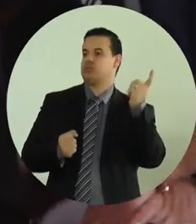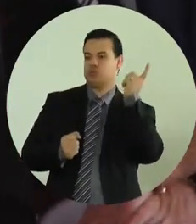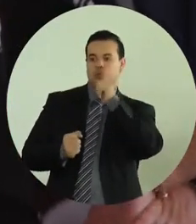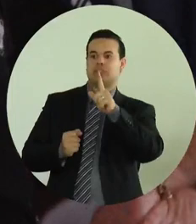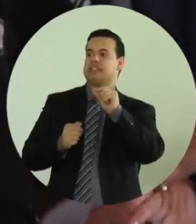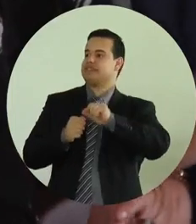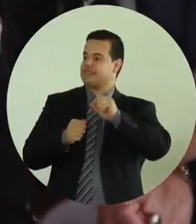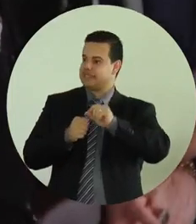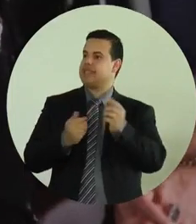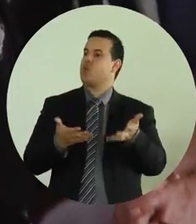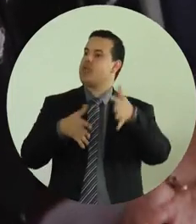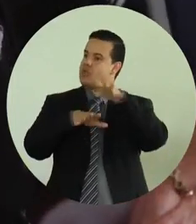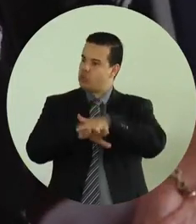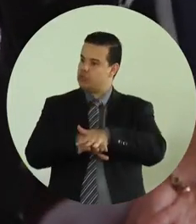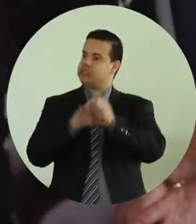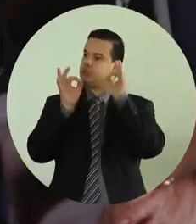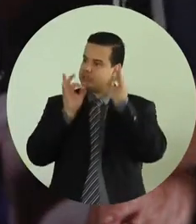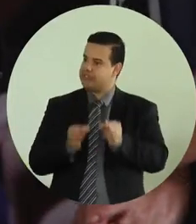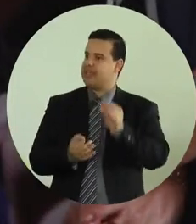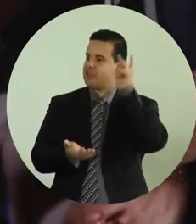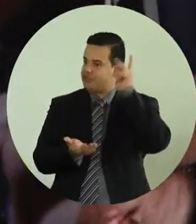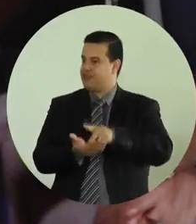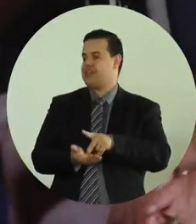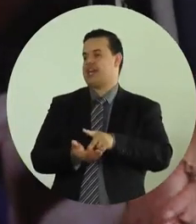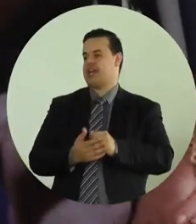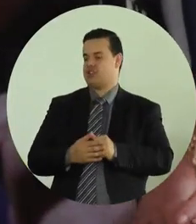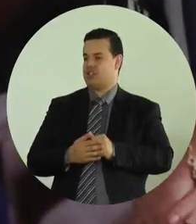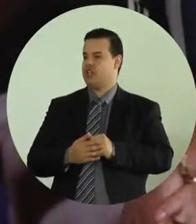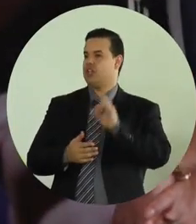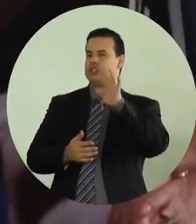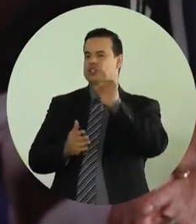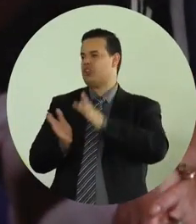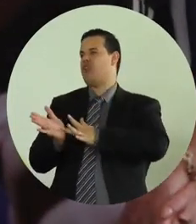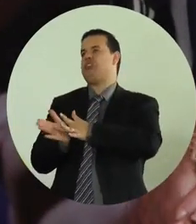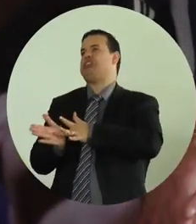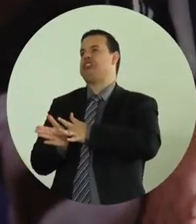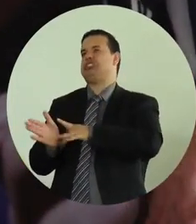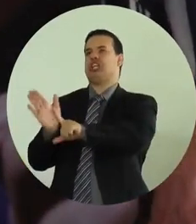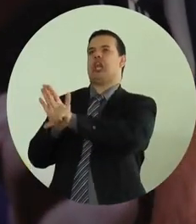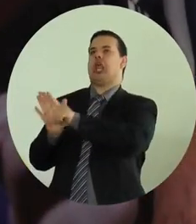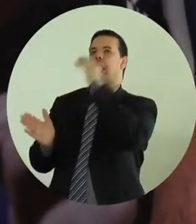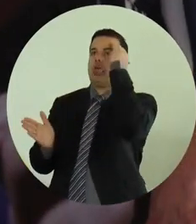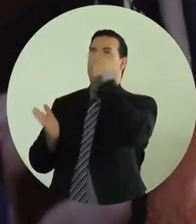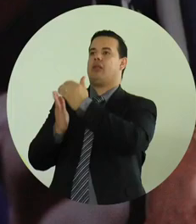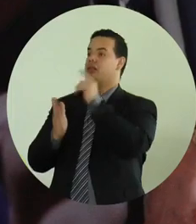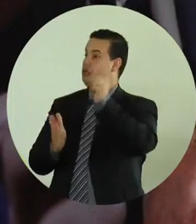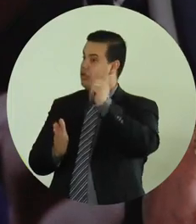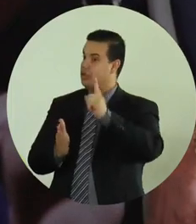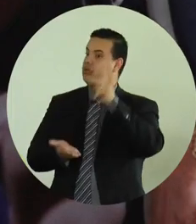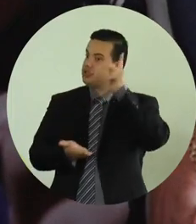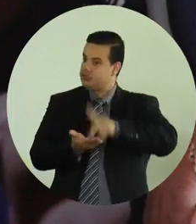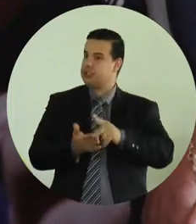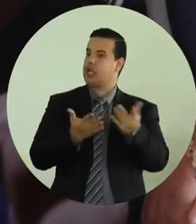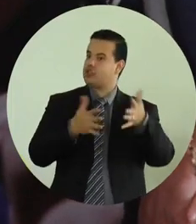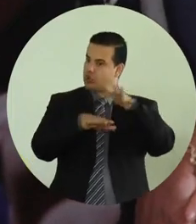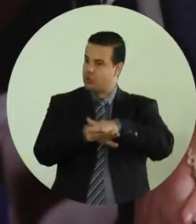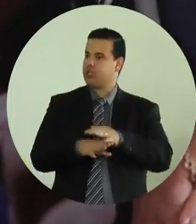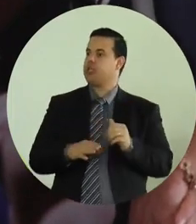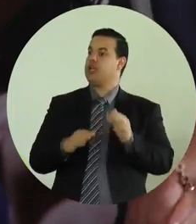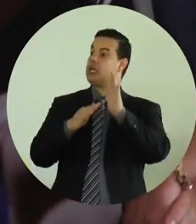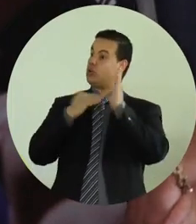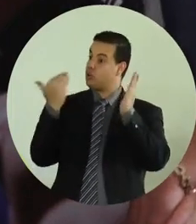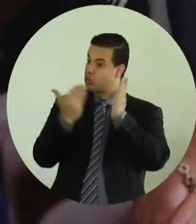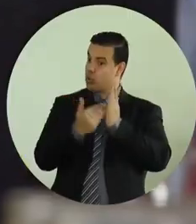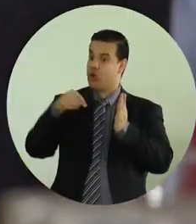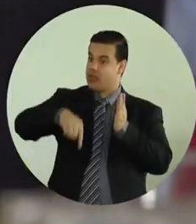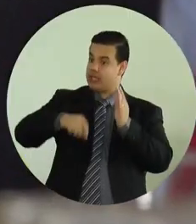com que essa inclusão aconteça de verdade e que não seja apenas um cumprimento de uma legislação. Então, a todas as empresas que